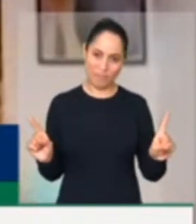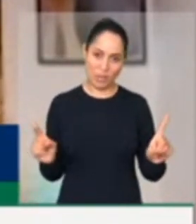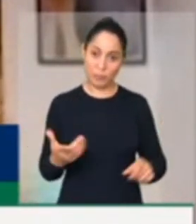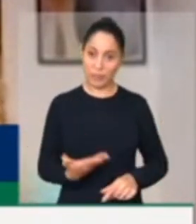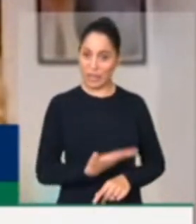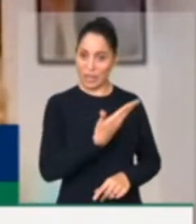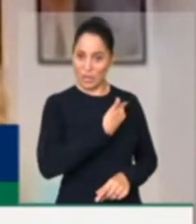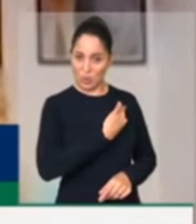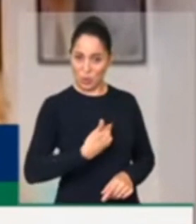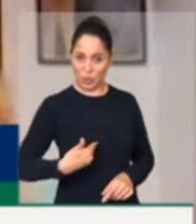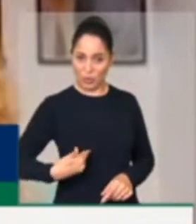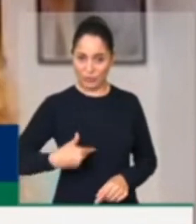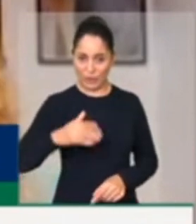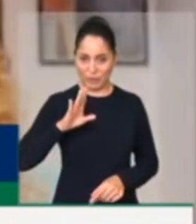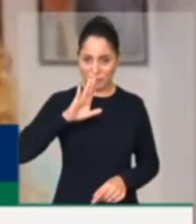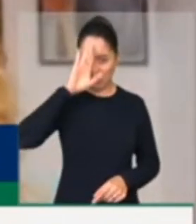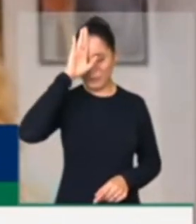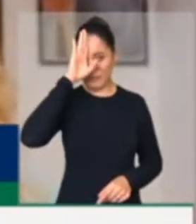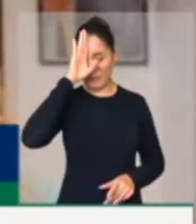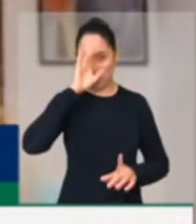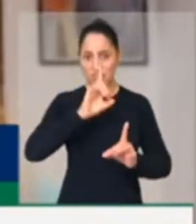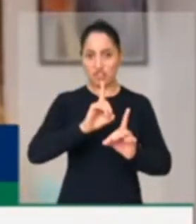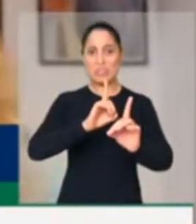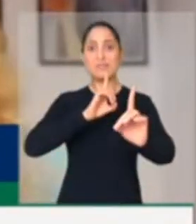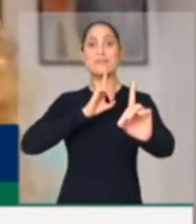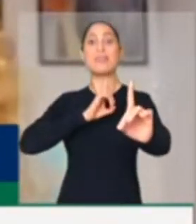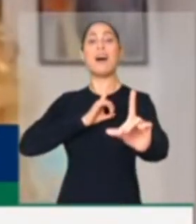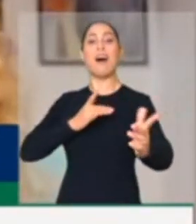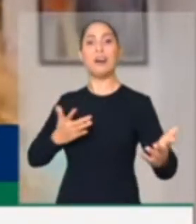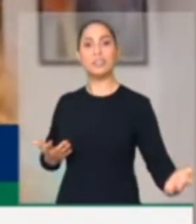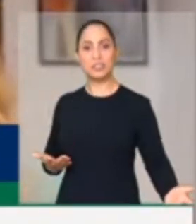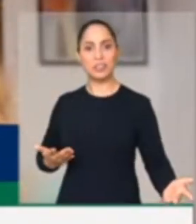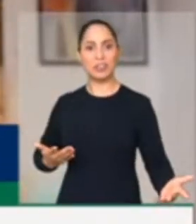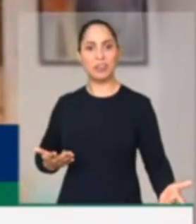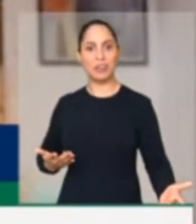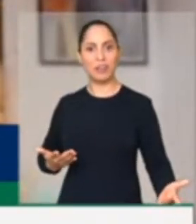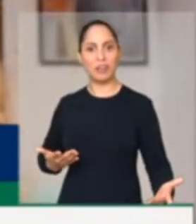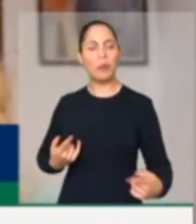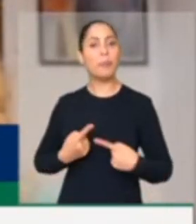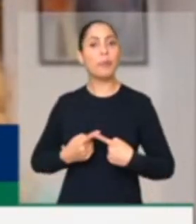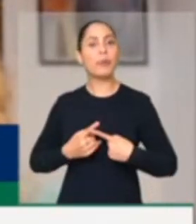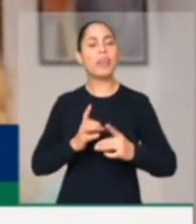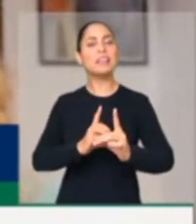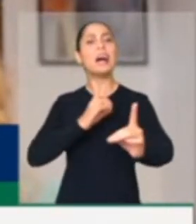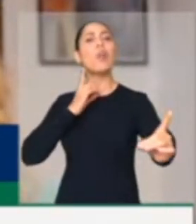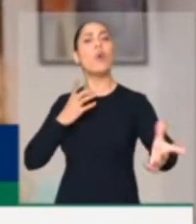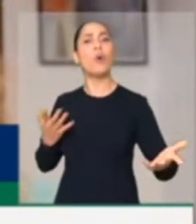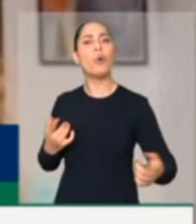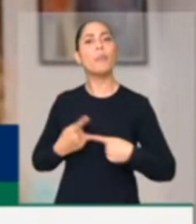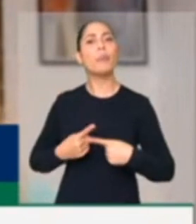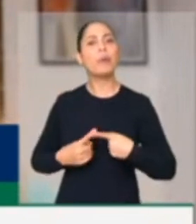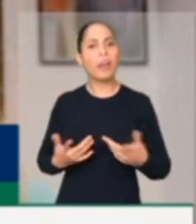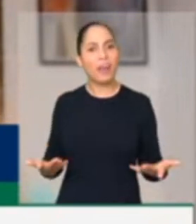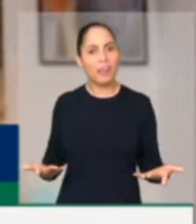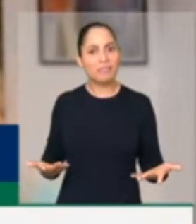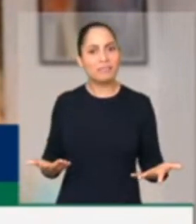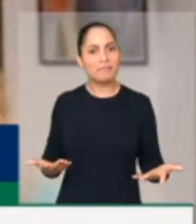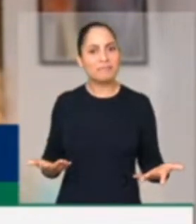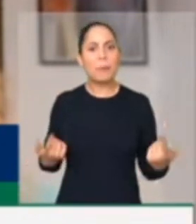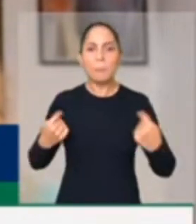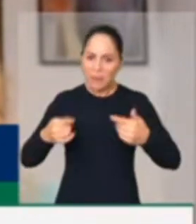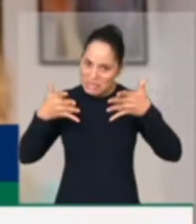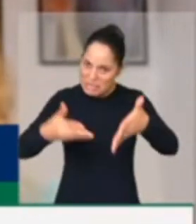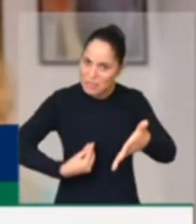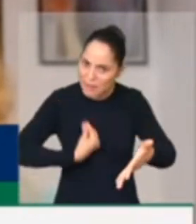tão distante da competência e da falta de solidariedade, de compaixão,